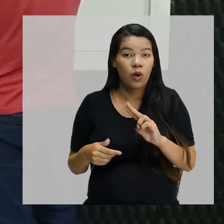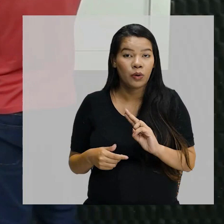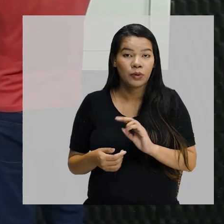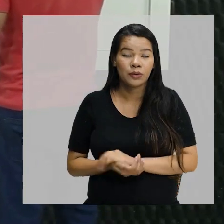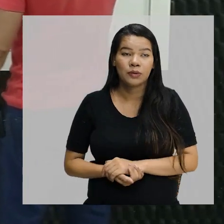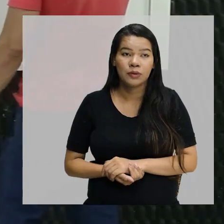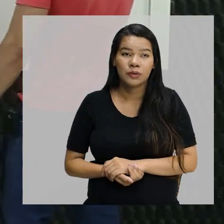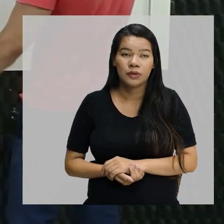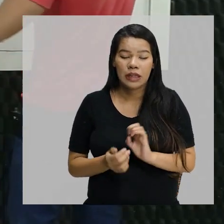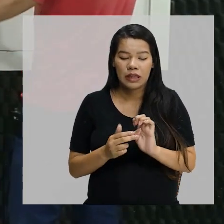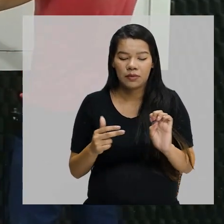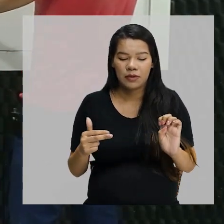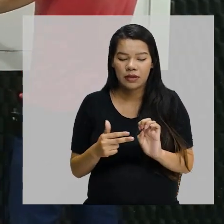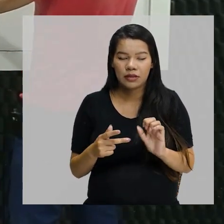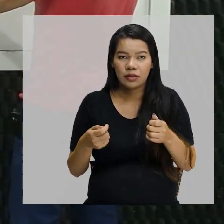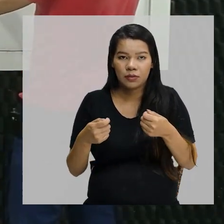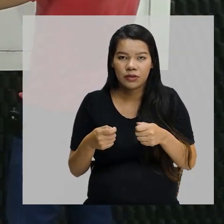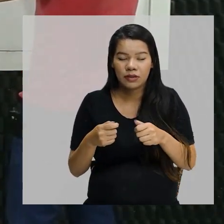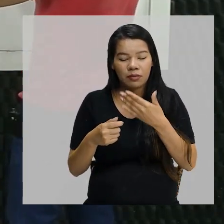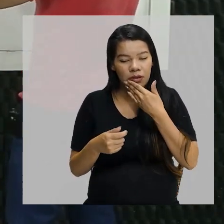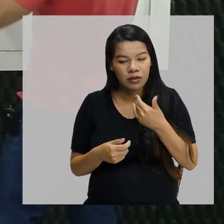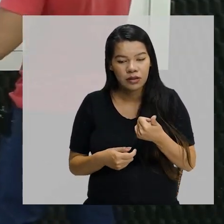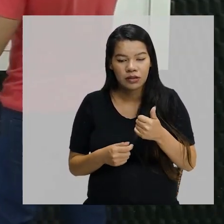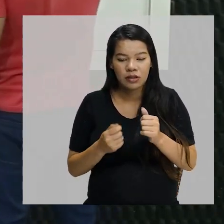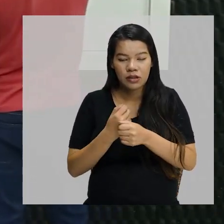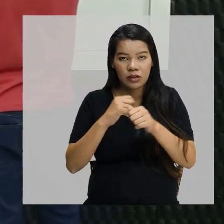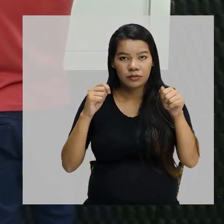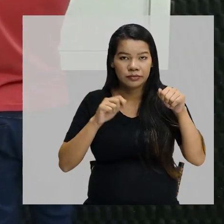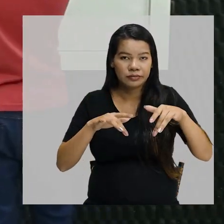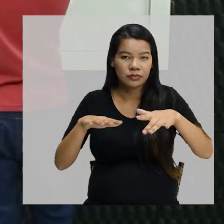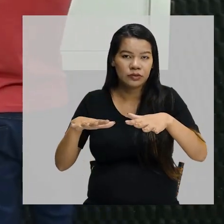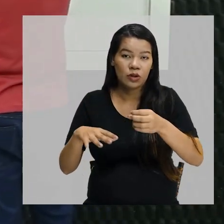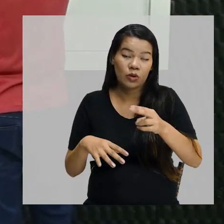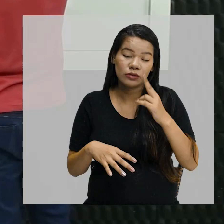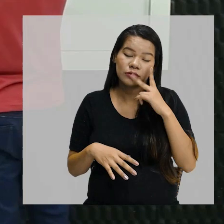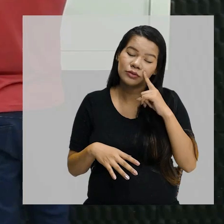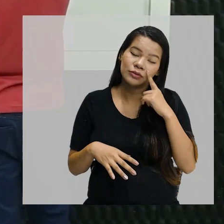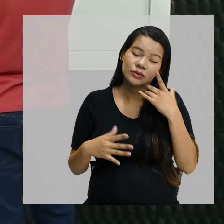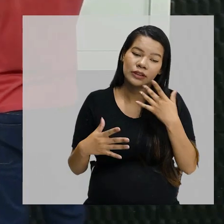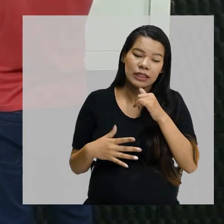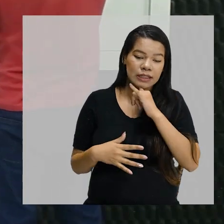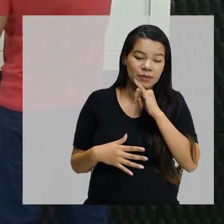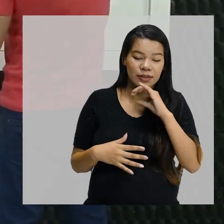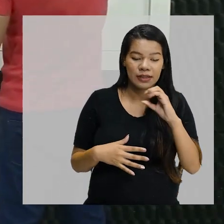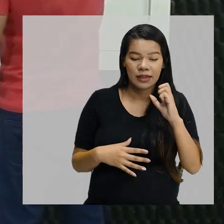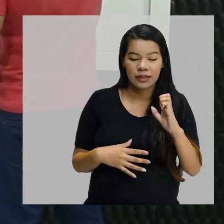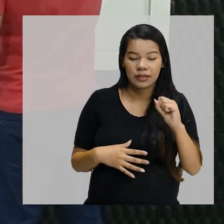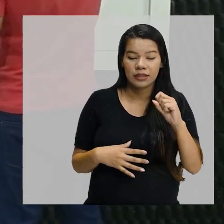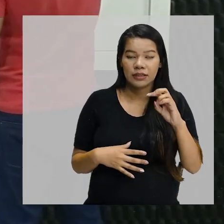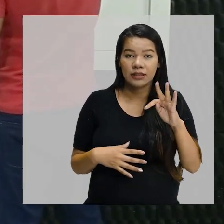ainda em elementos que podem ser melhorados ampliados ou na dúvida O ceticismo ou seja